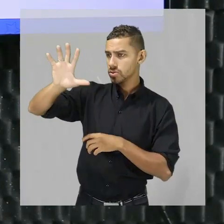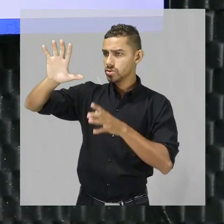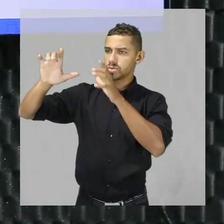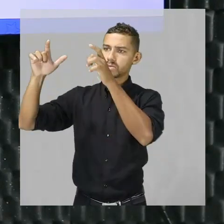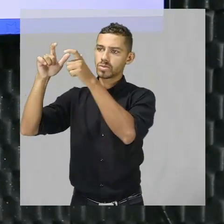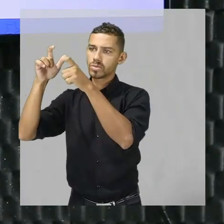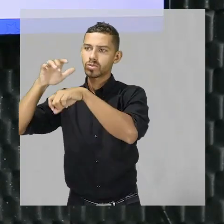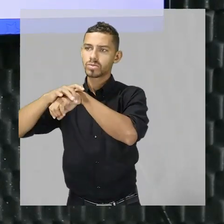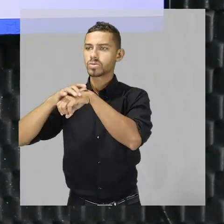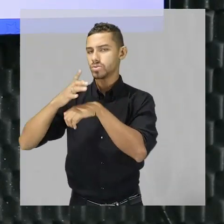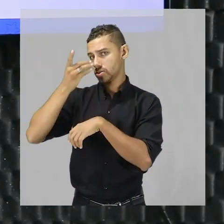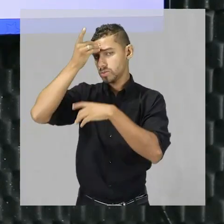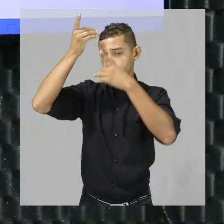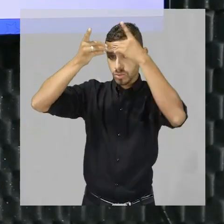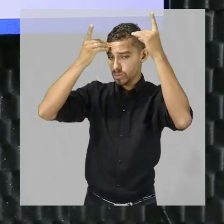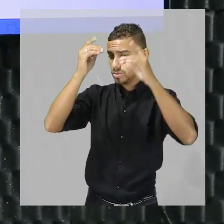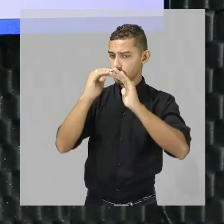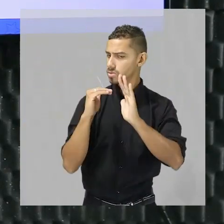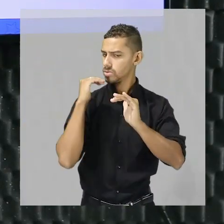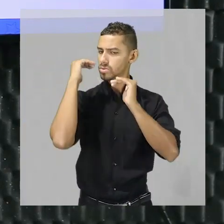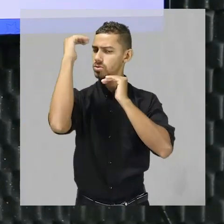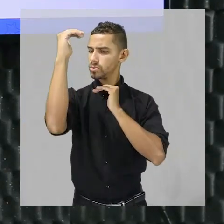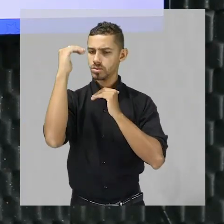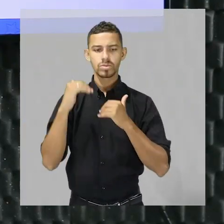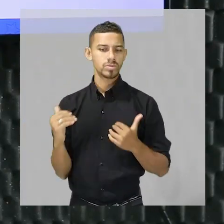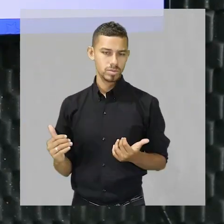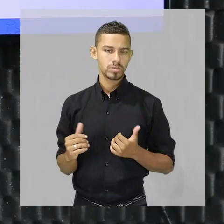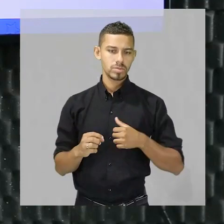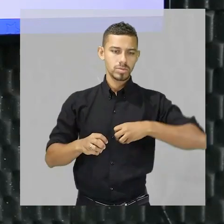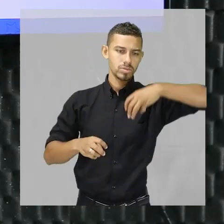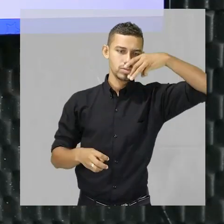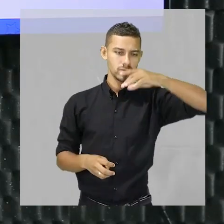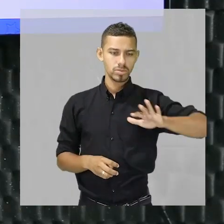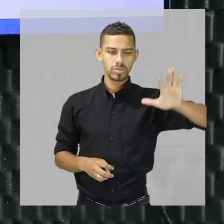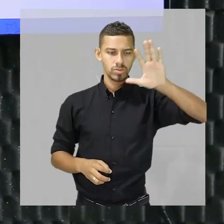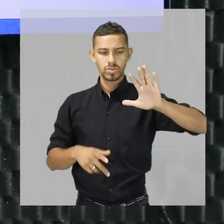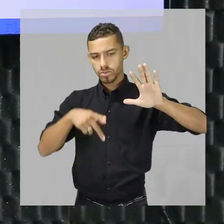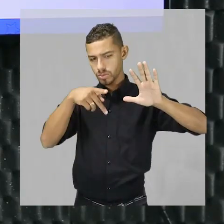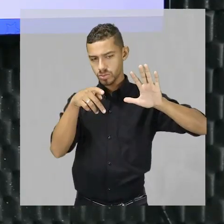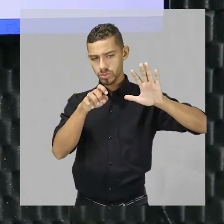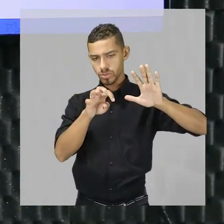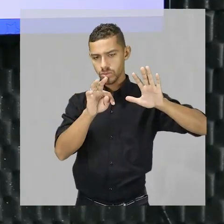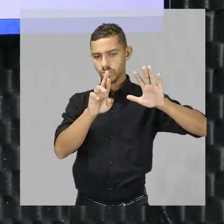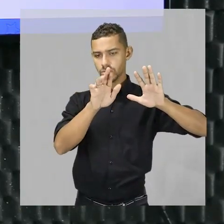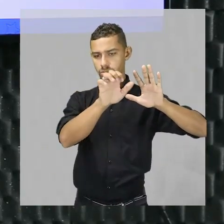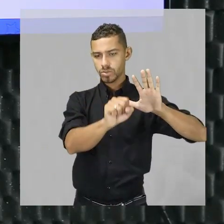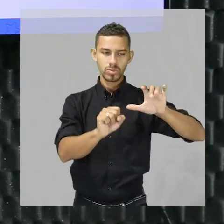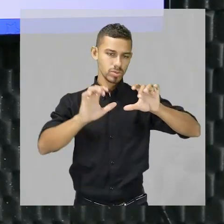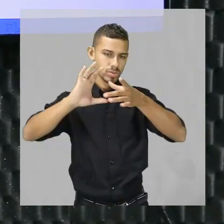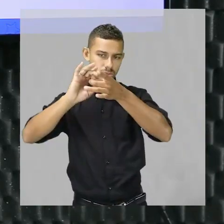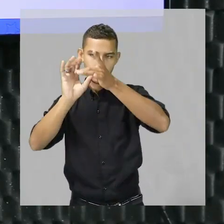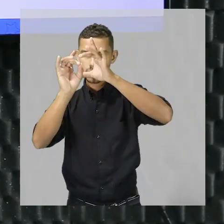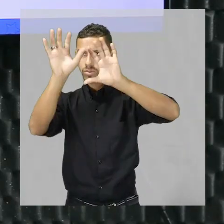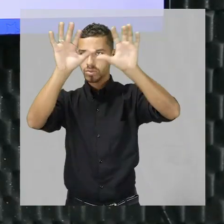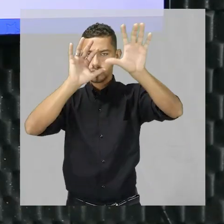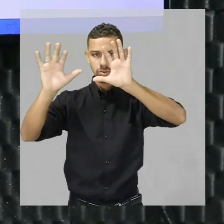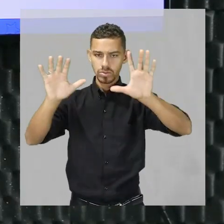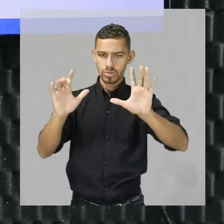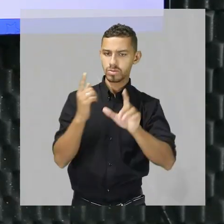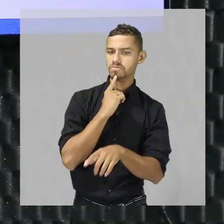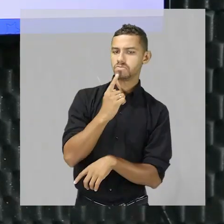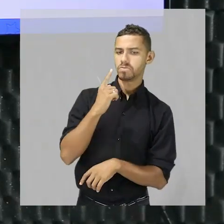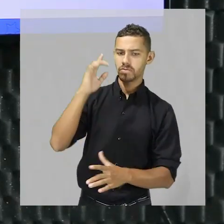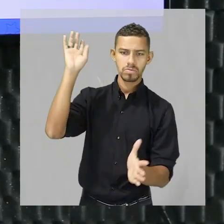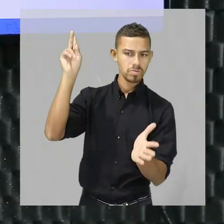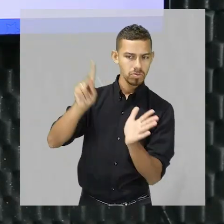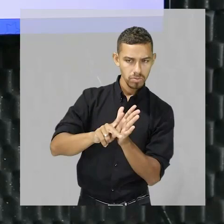menor. Isso passa uma ideia de superioridade, beleza? O mapa de Peters, por exemplo, ele vai passar a forma dos continentes mais próximos do que é, por exemplo, em relação